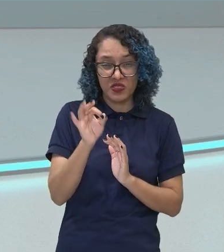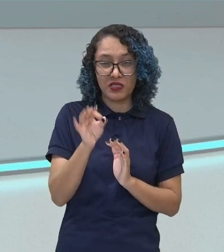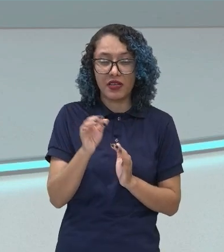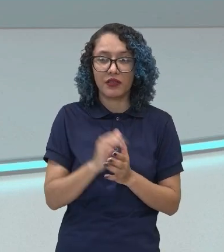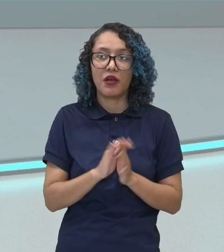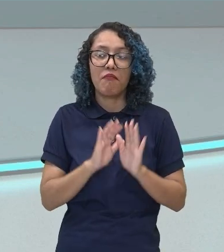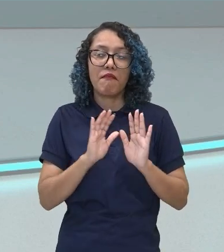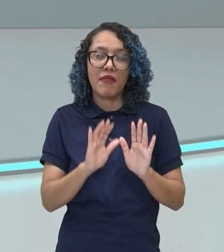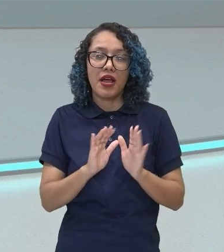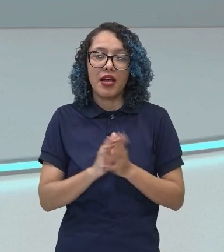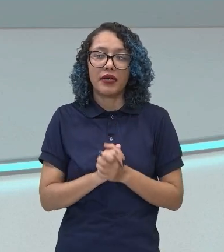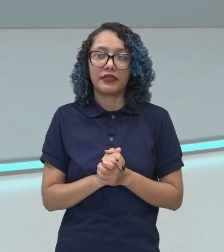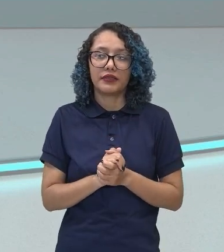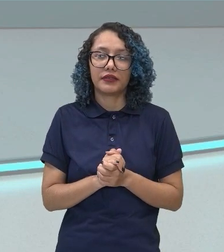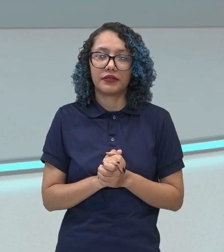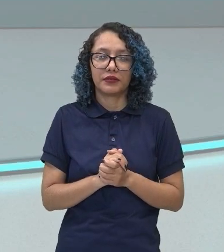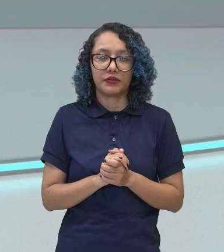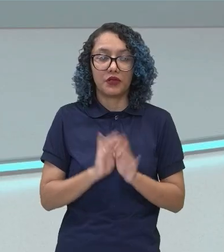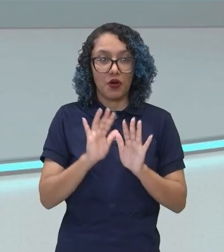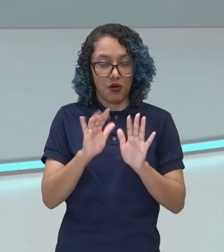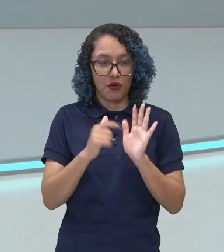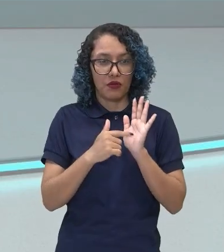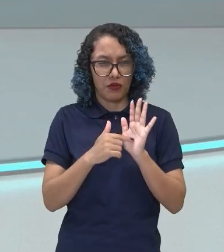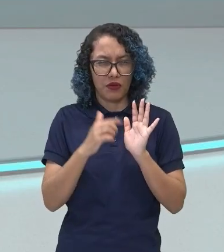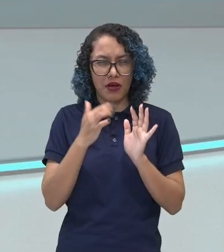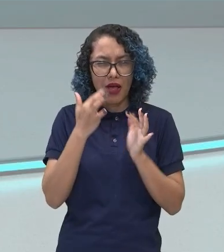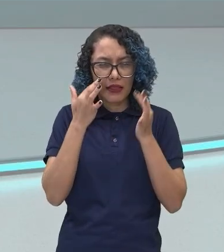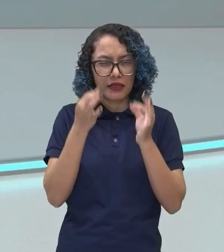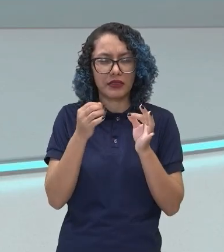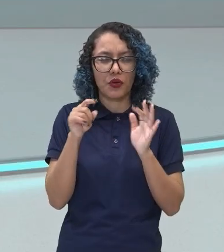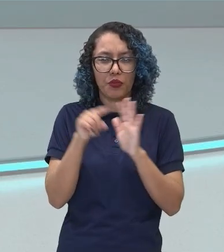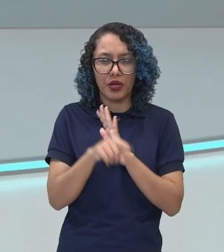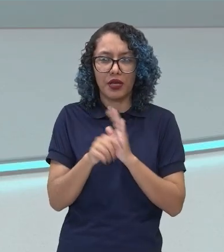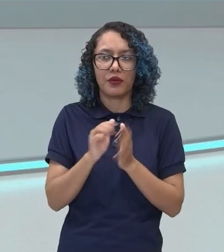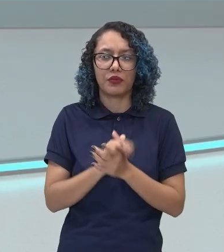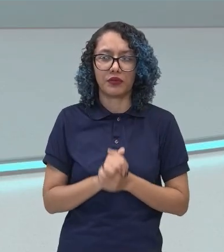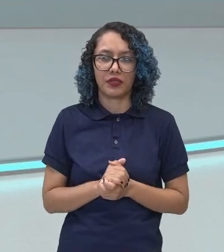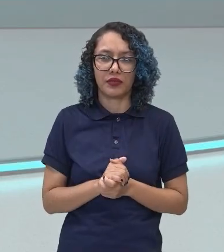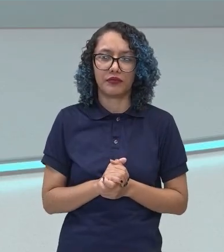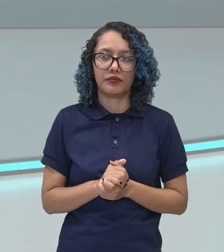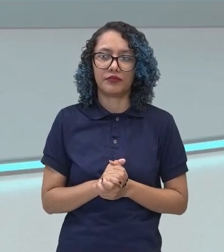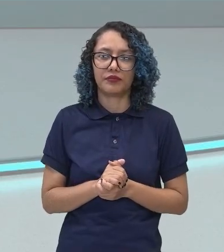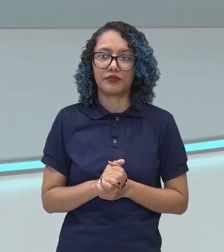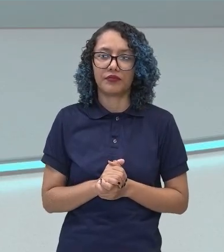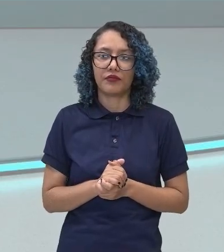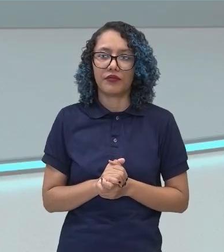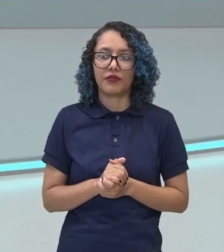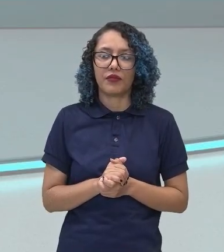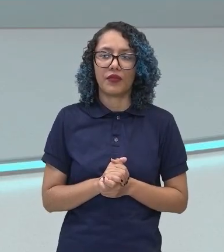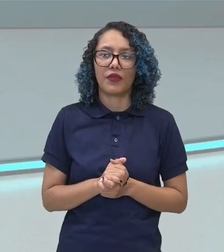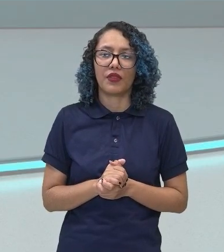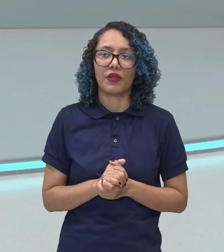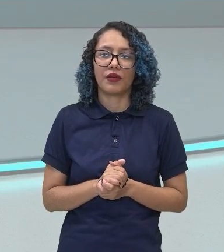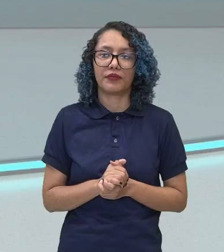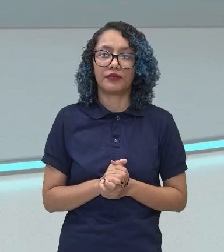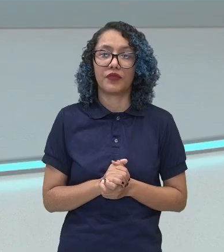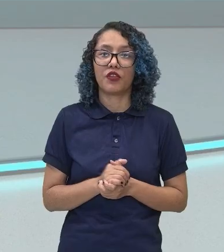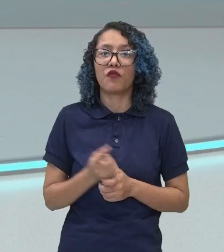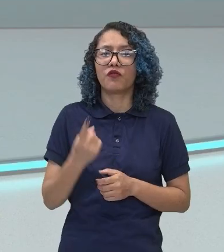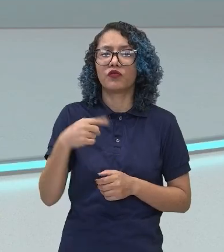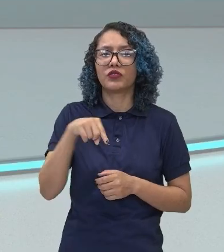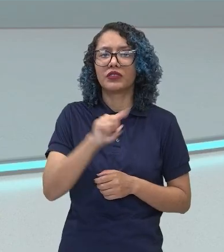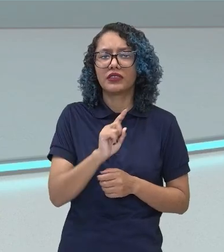Só que falando aí do nosso personagem. Olha só, presta atenção na pergunta. What are you do for a living? O que você faz para viver, né?